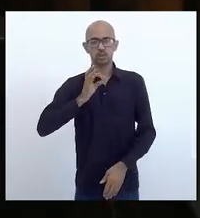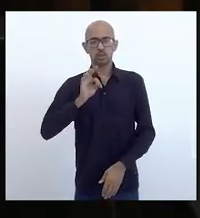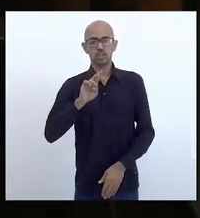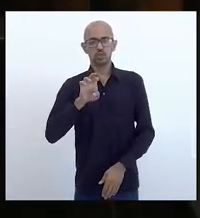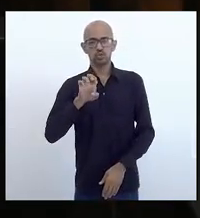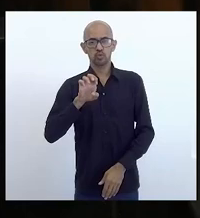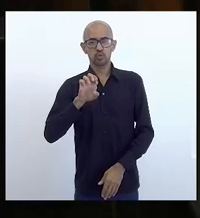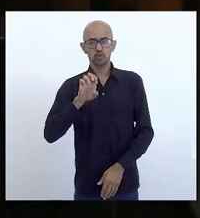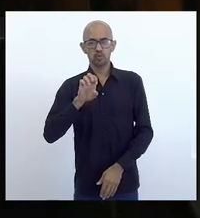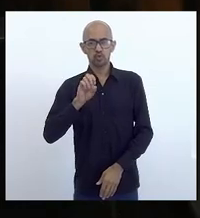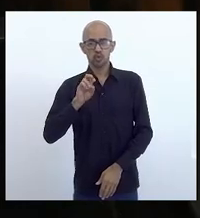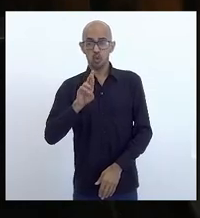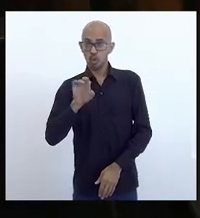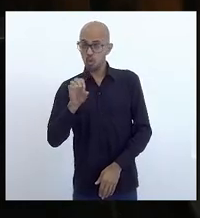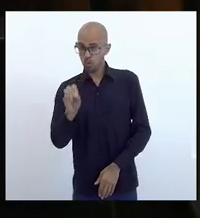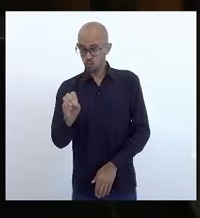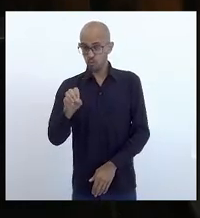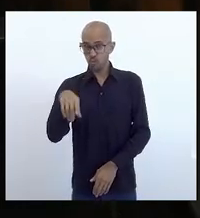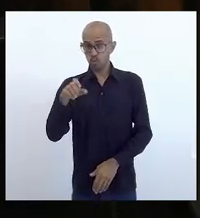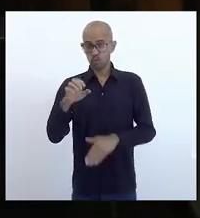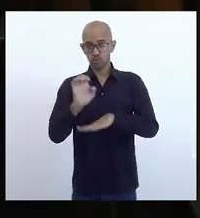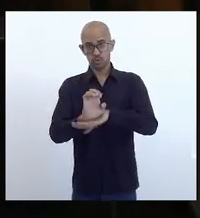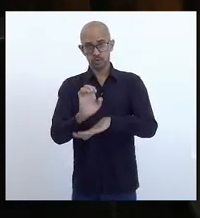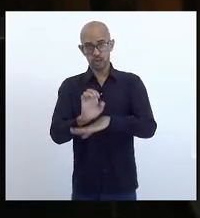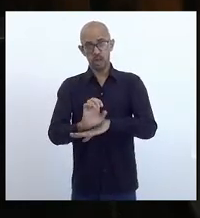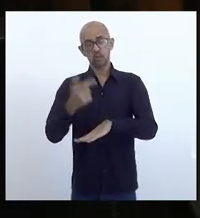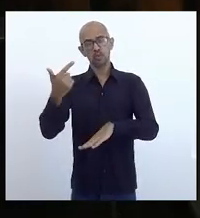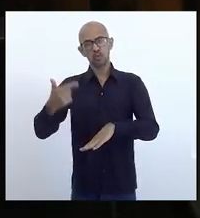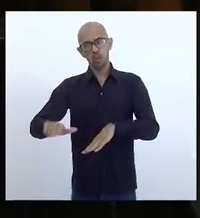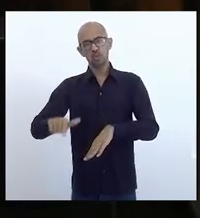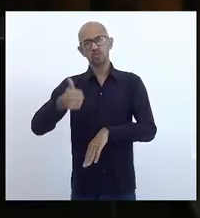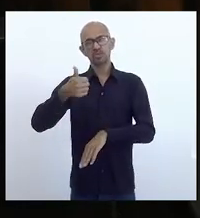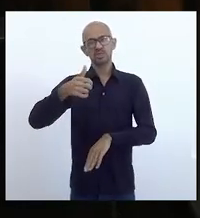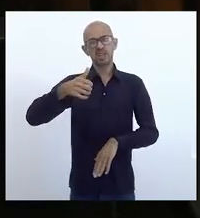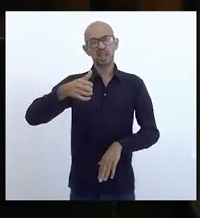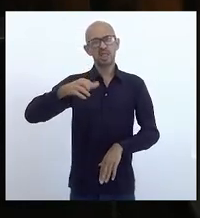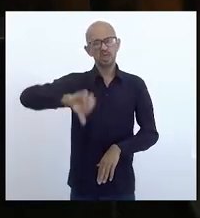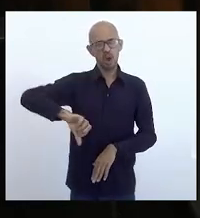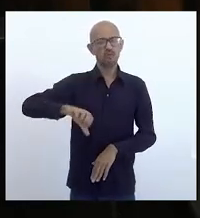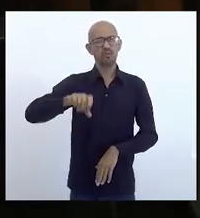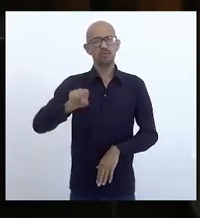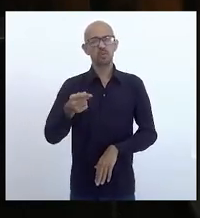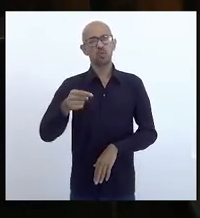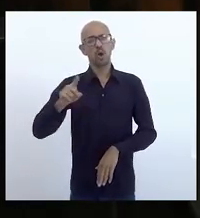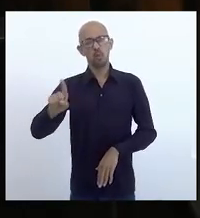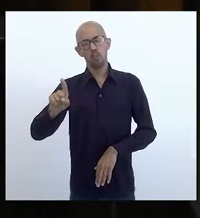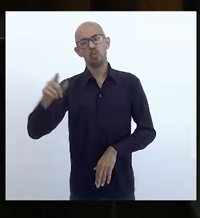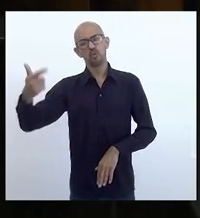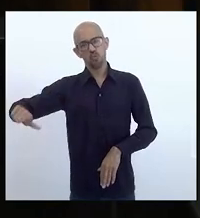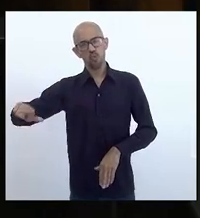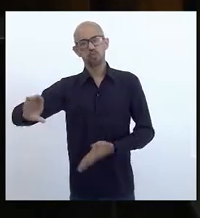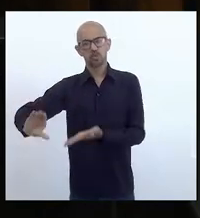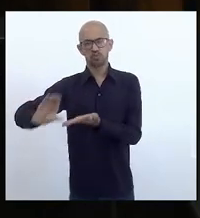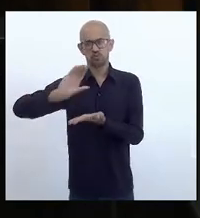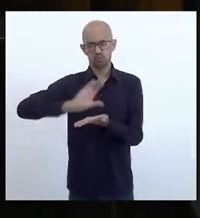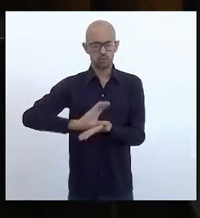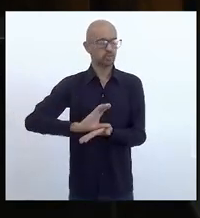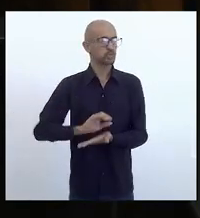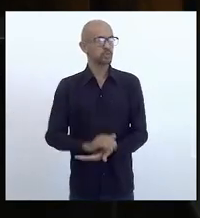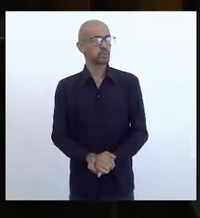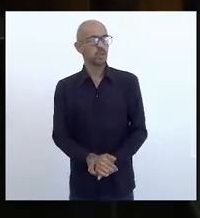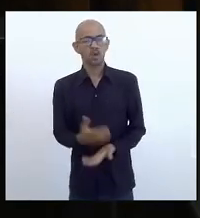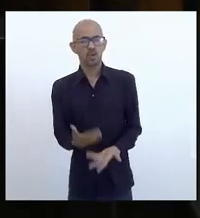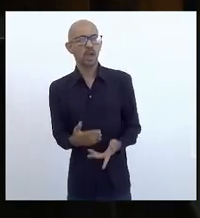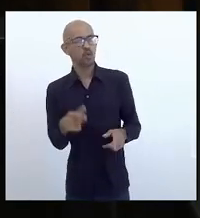outras fontes de recurso, 19,1 bilhões. Iria ainda, senhor